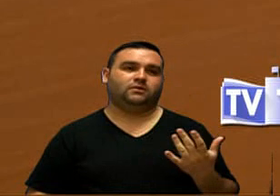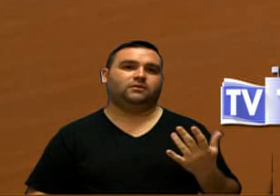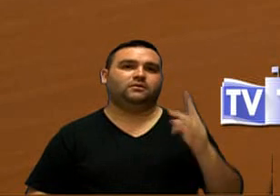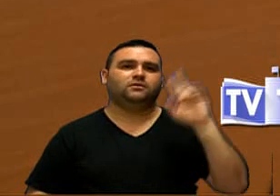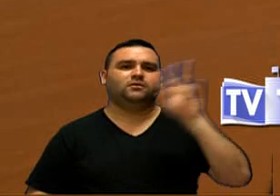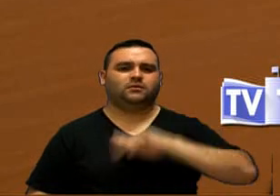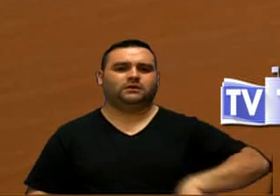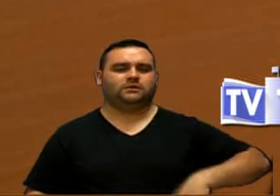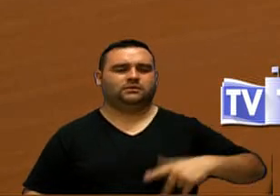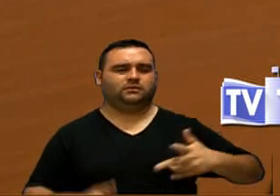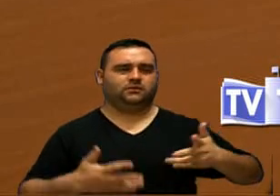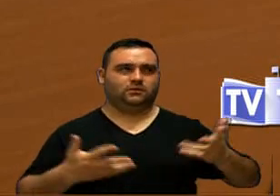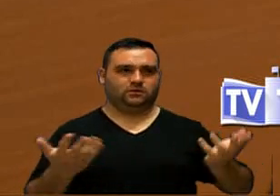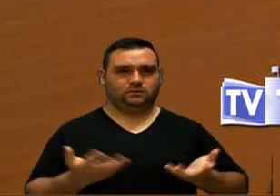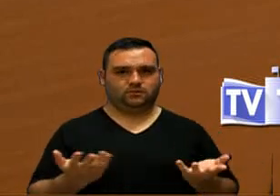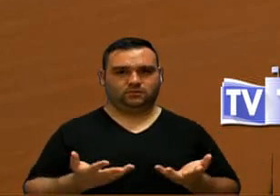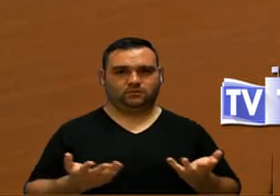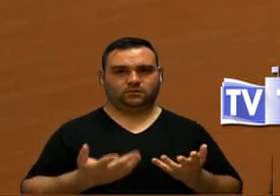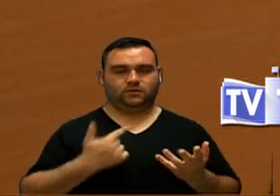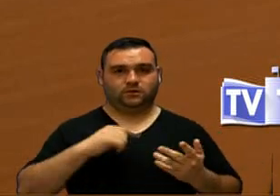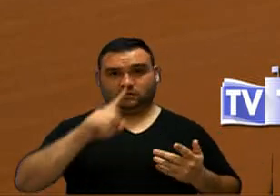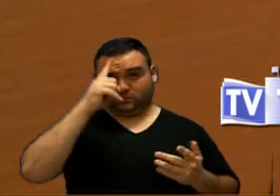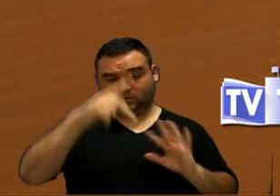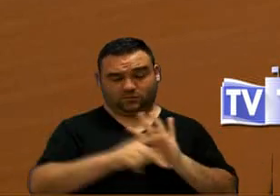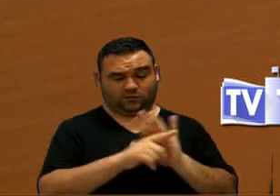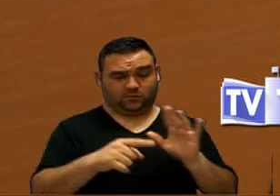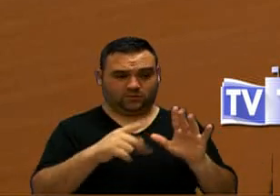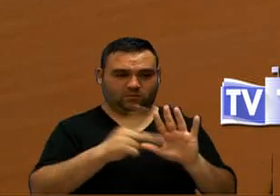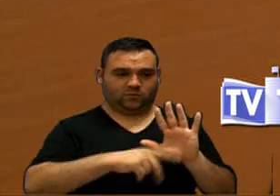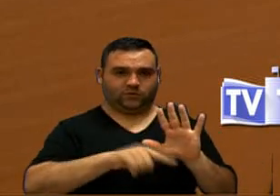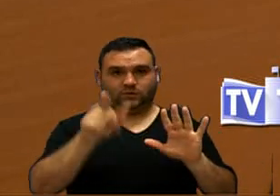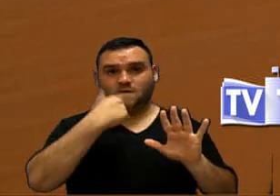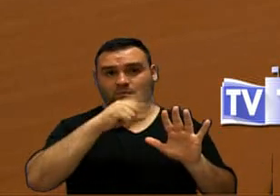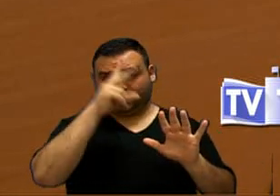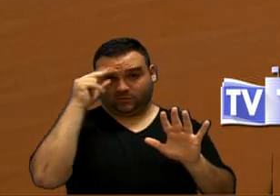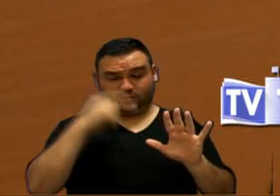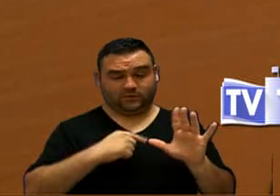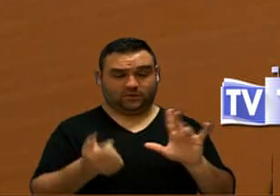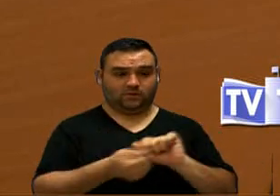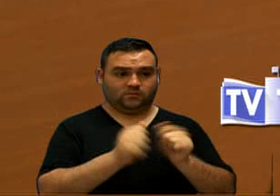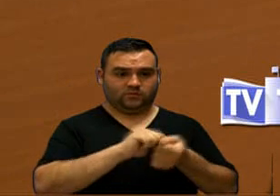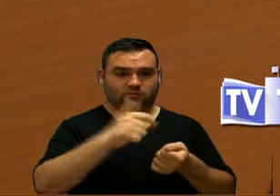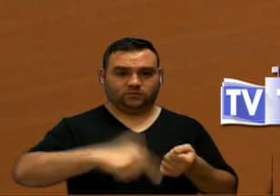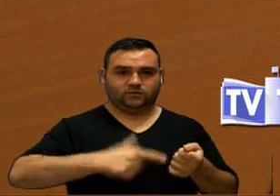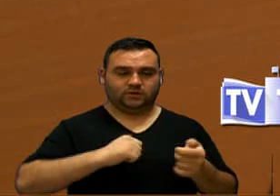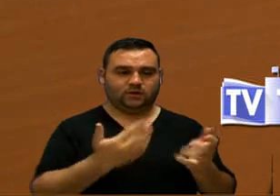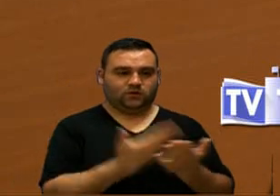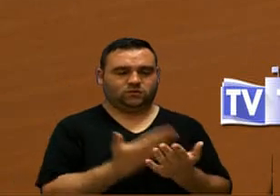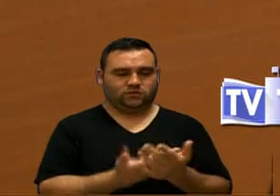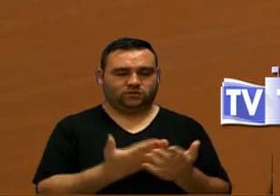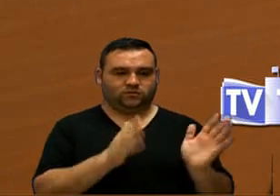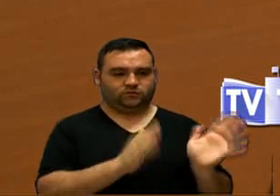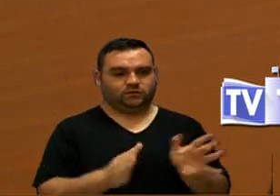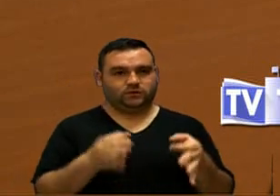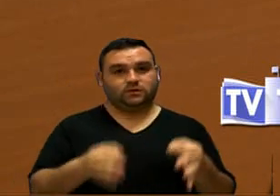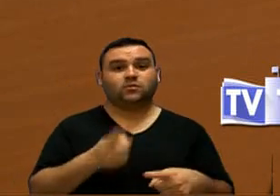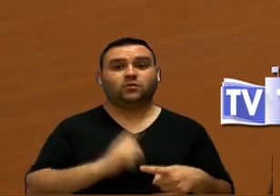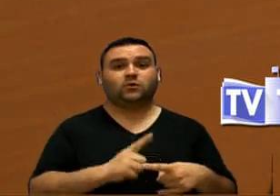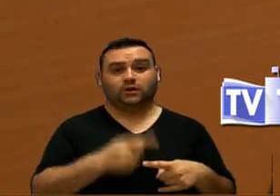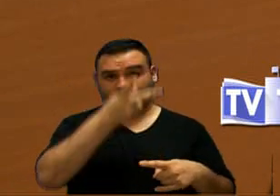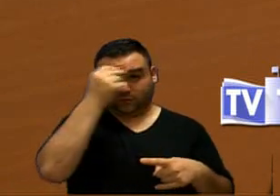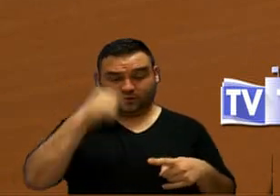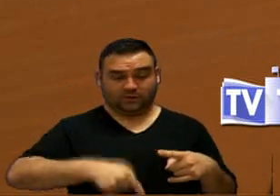Senhor presidente, essa iniciativa do projeto do prefeito em readequar a jornada é porque a Prefeitura